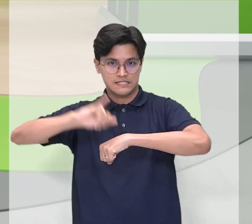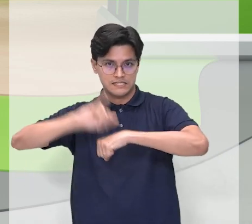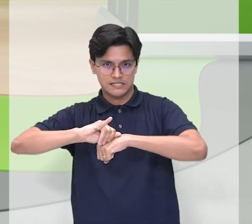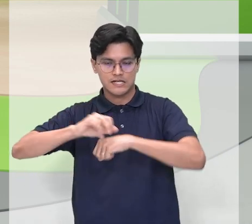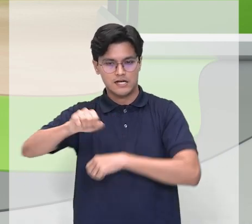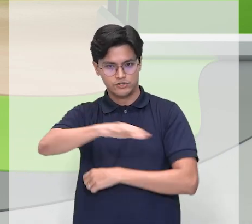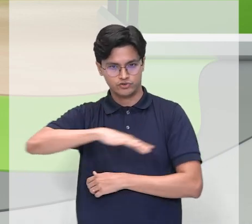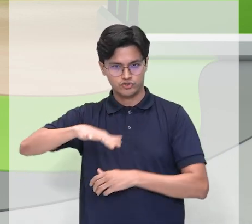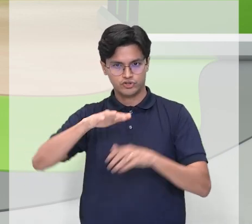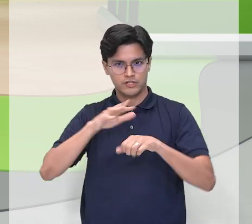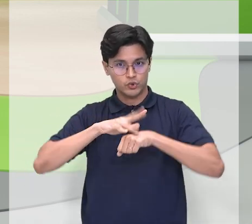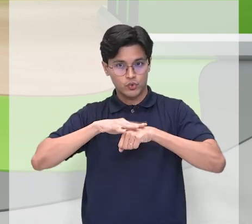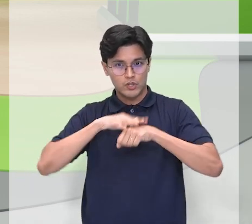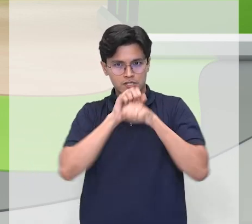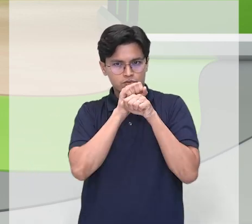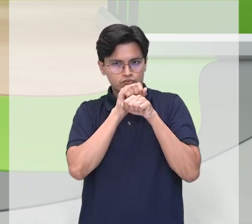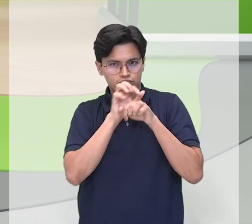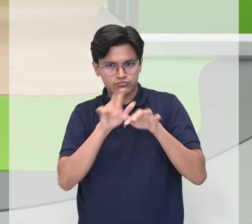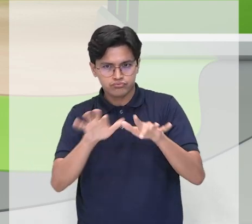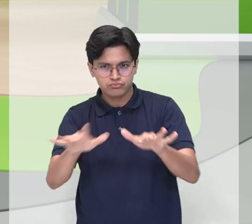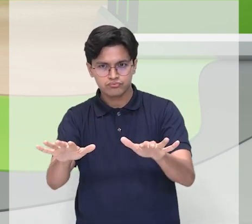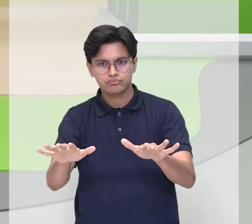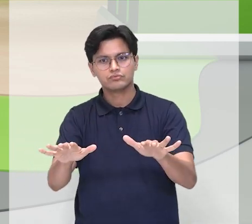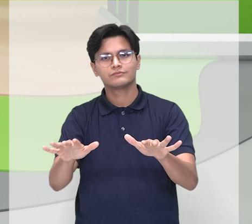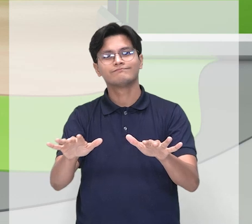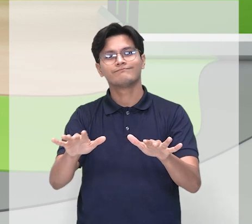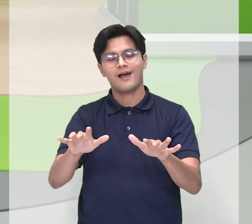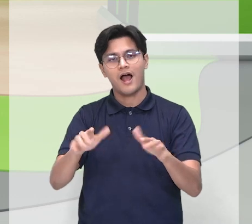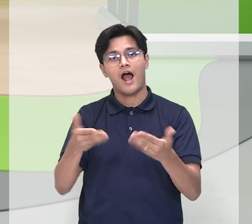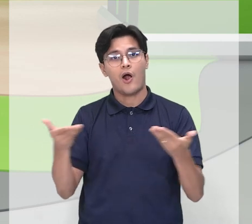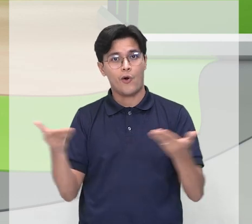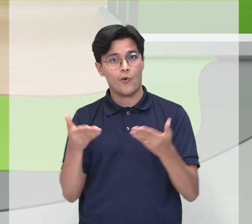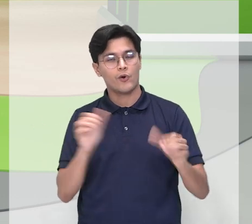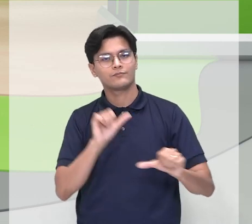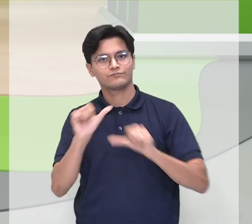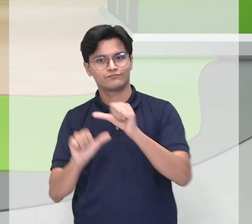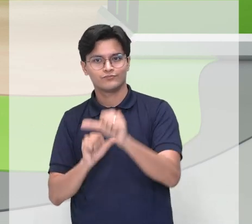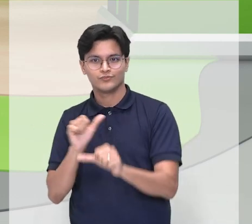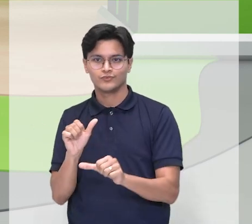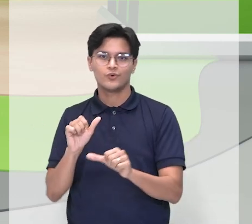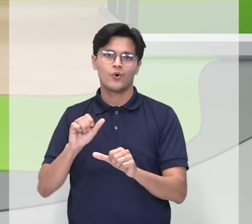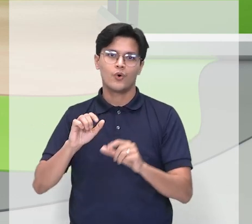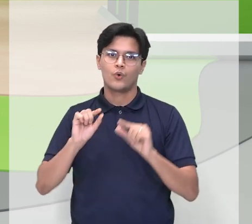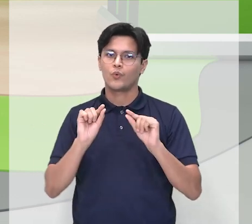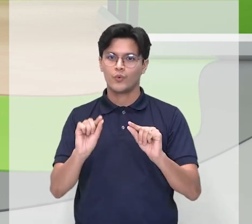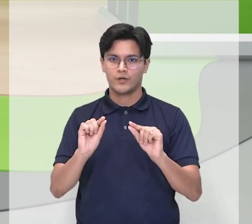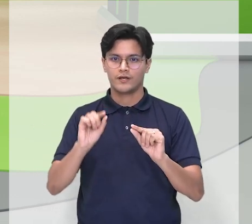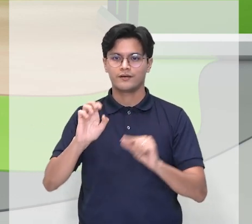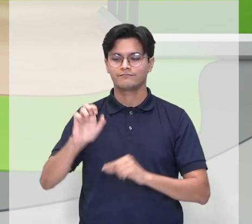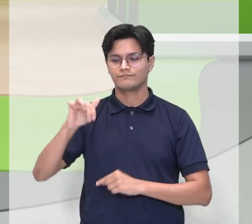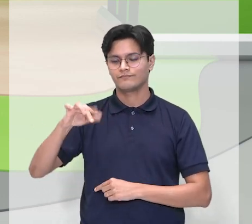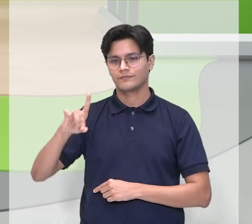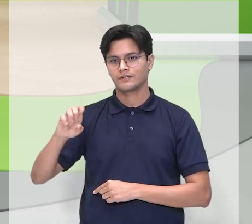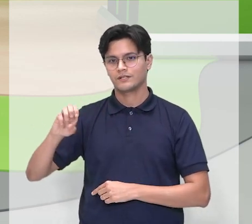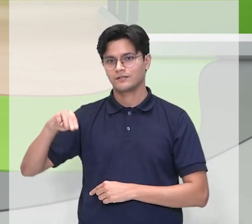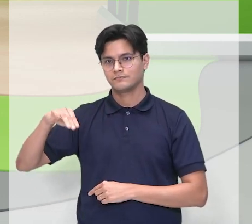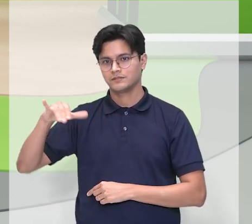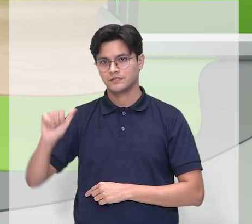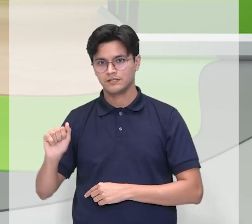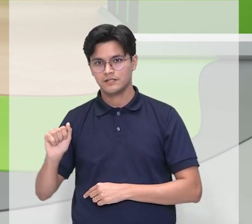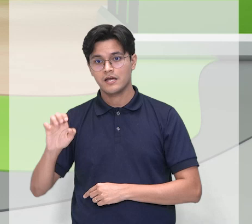Então, aquele surto que iniciou na sua escola, ao se espalhar, ele vira o quê? Uma